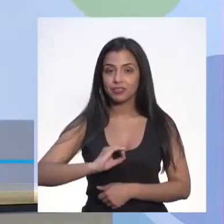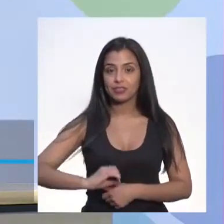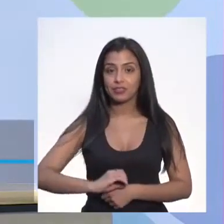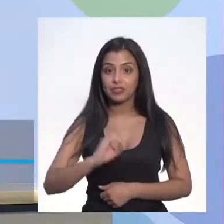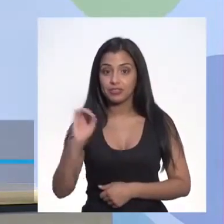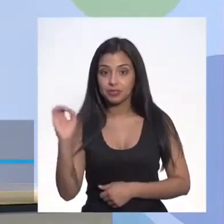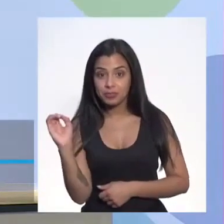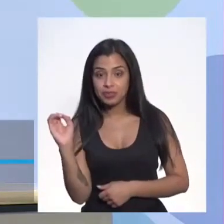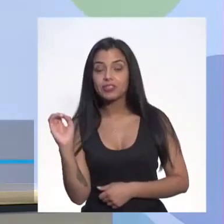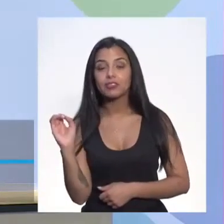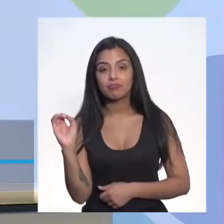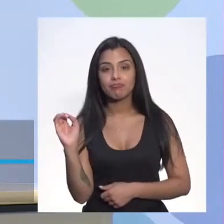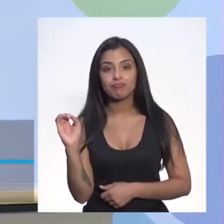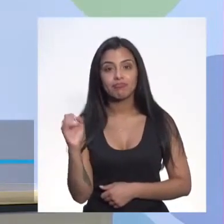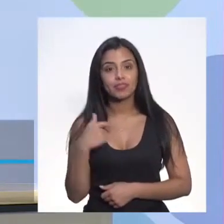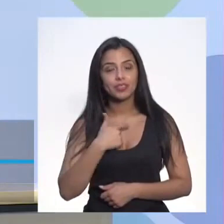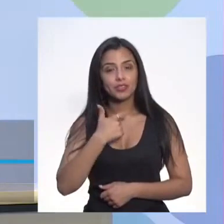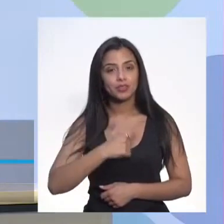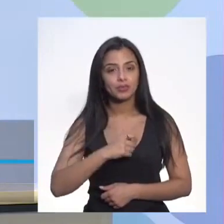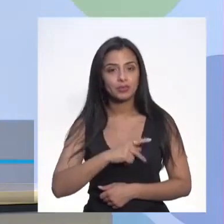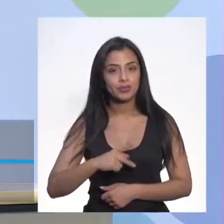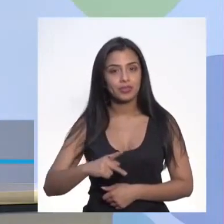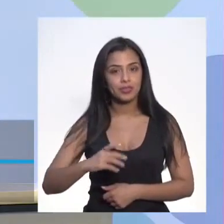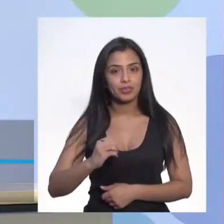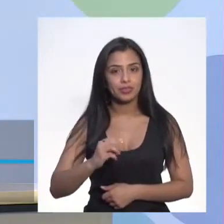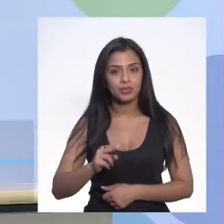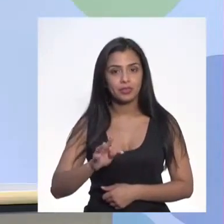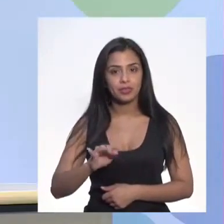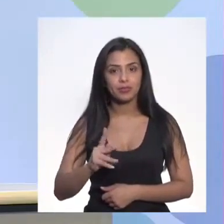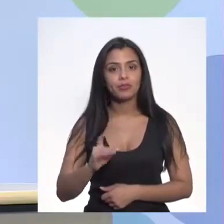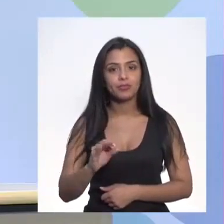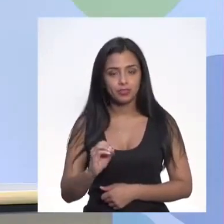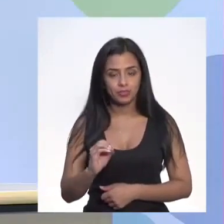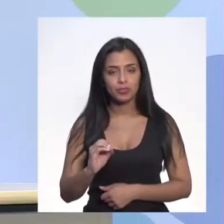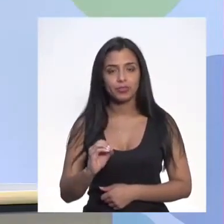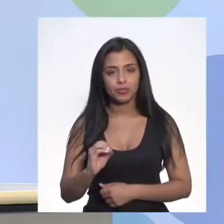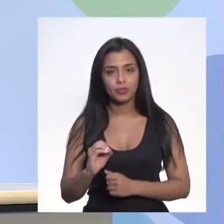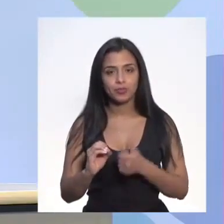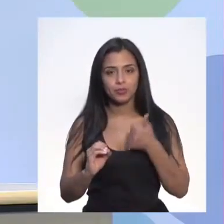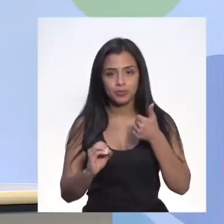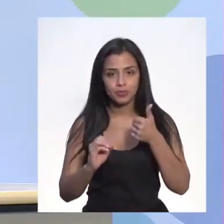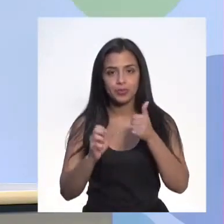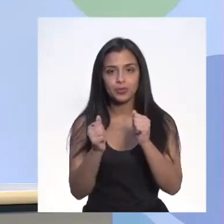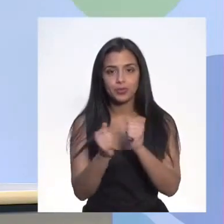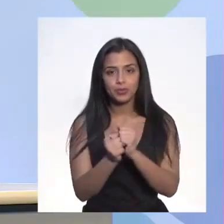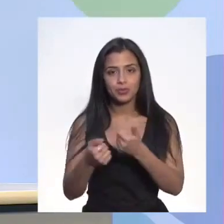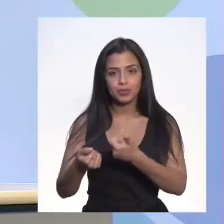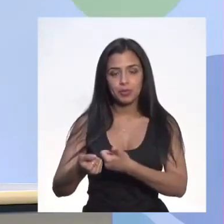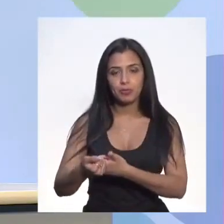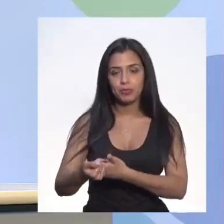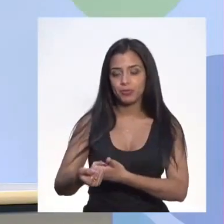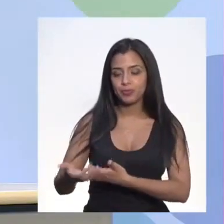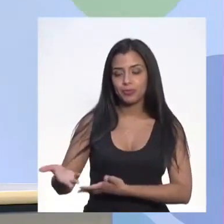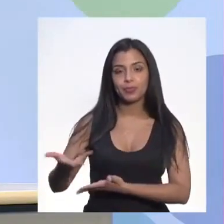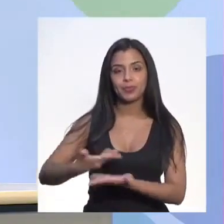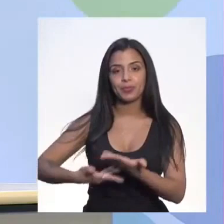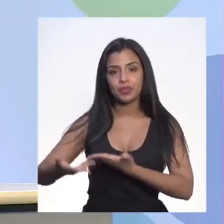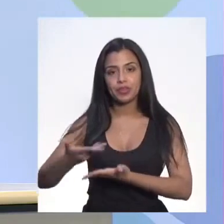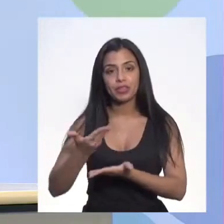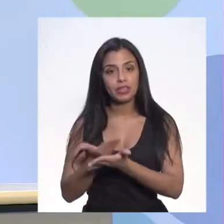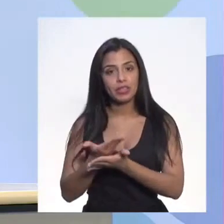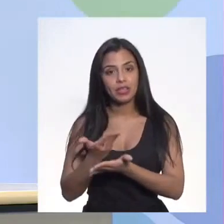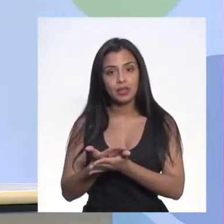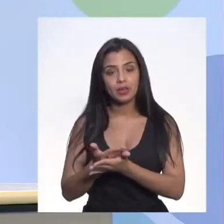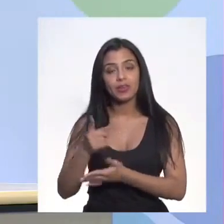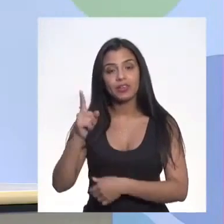professora Luíse Coutinho e estarei com vocês, estudantes e professores, juntinhos no nosso chat durante as interações da aula, que